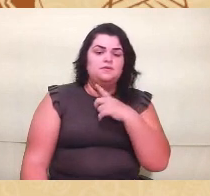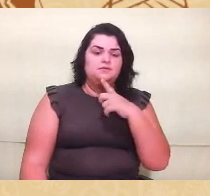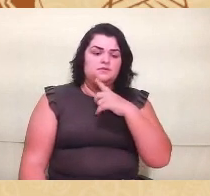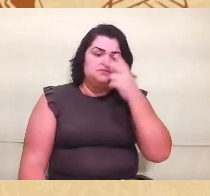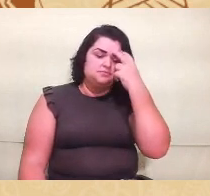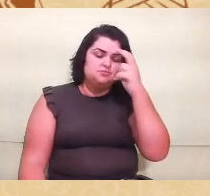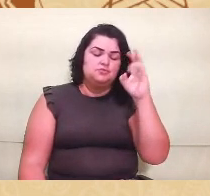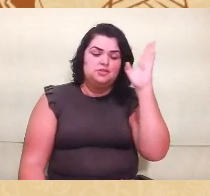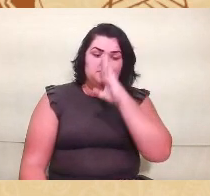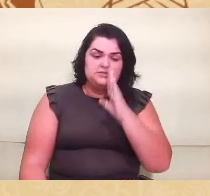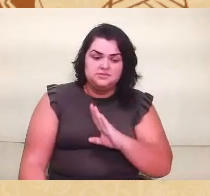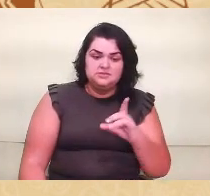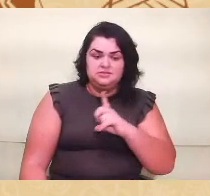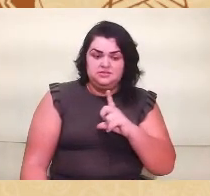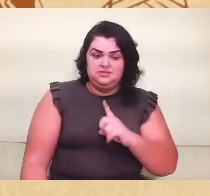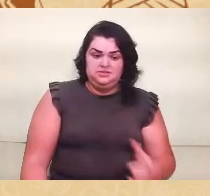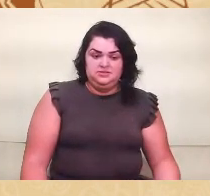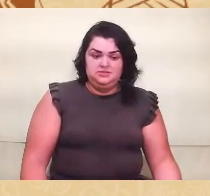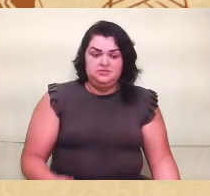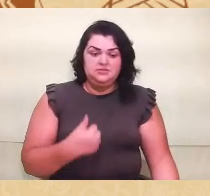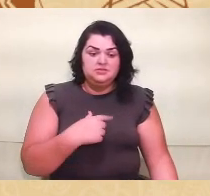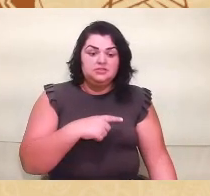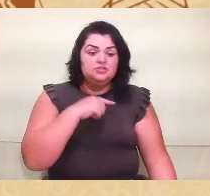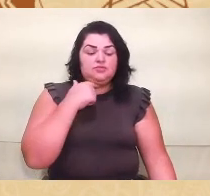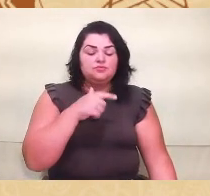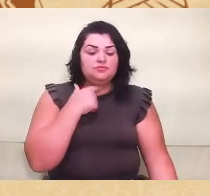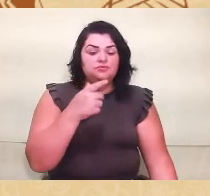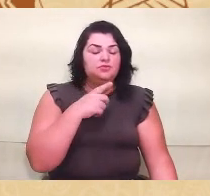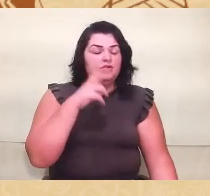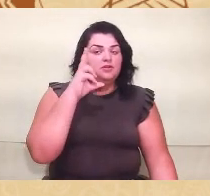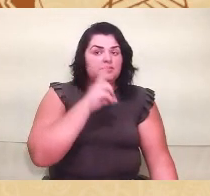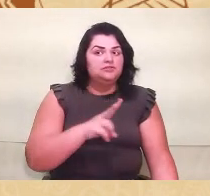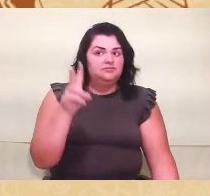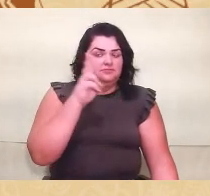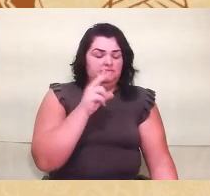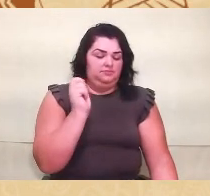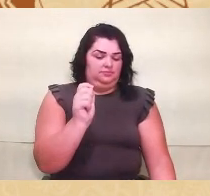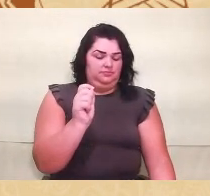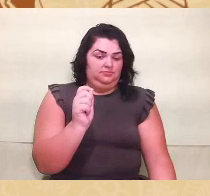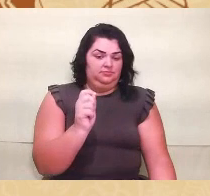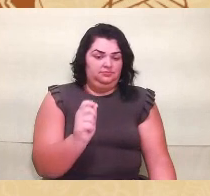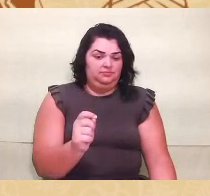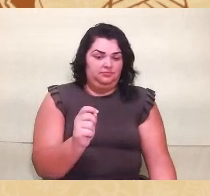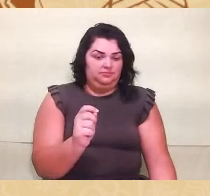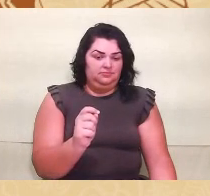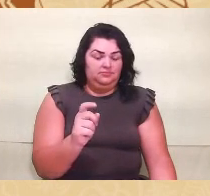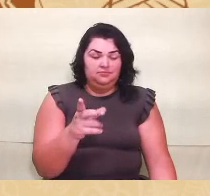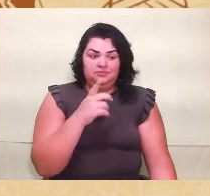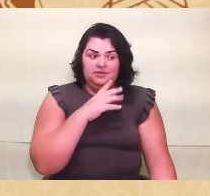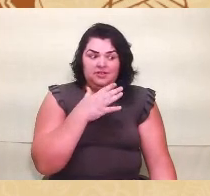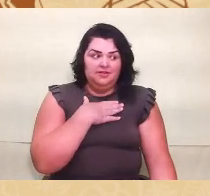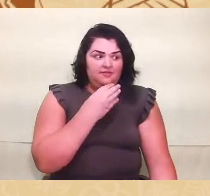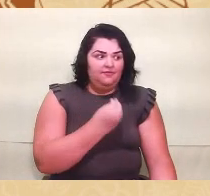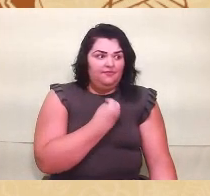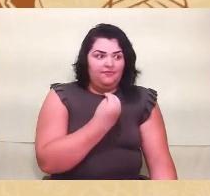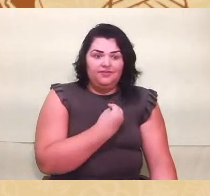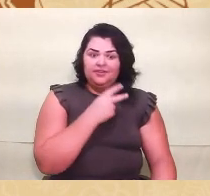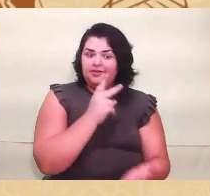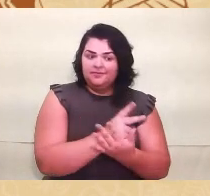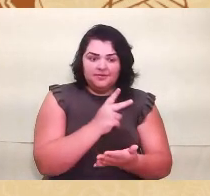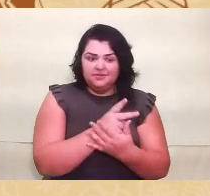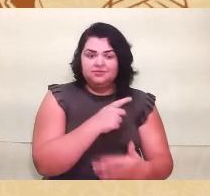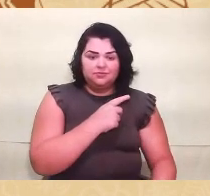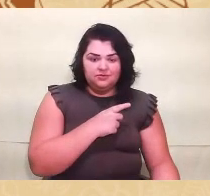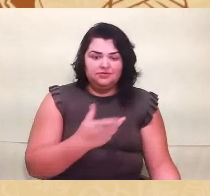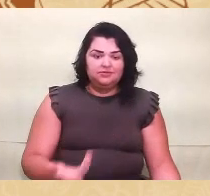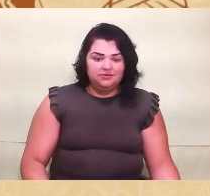história brasileira. Eu tenho dificuldade de enxergar até na minha vida. Quem aqui que está me ouvindo